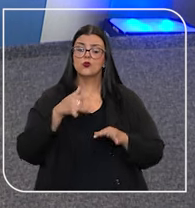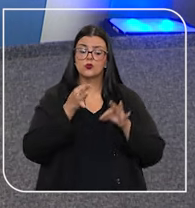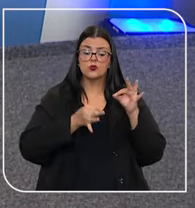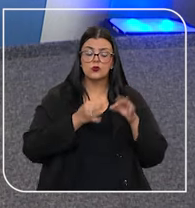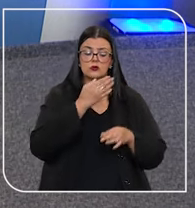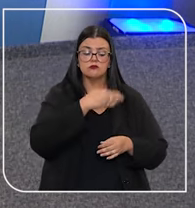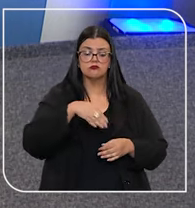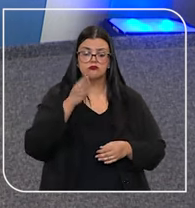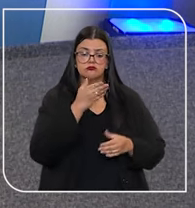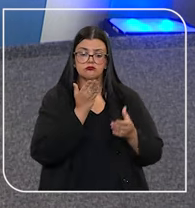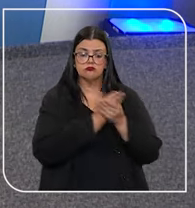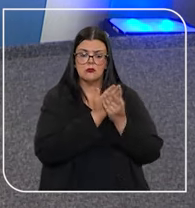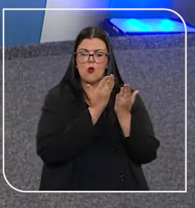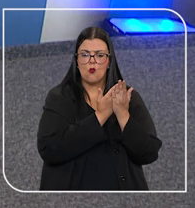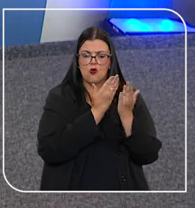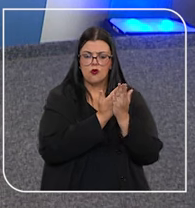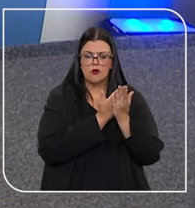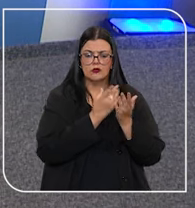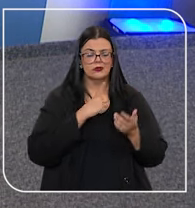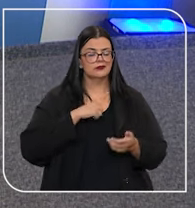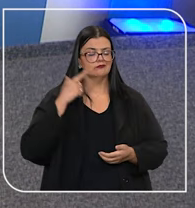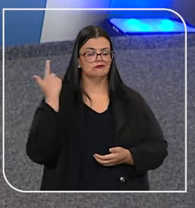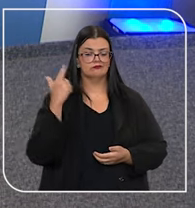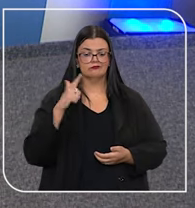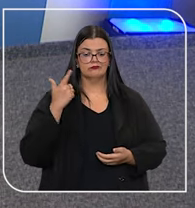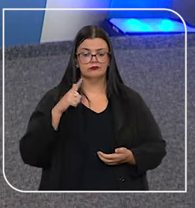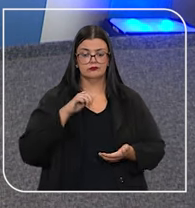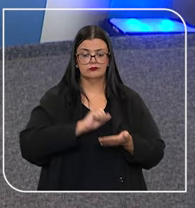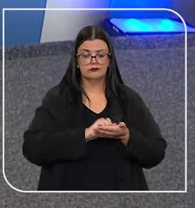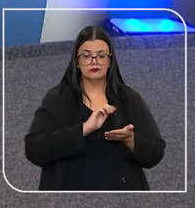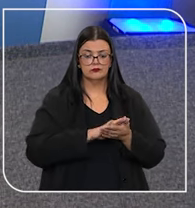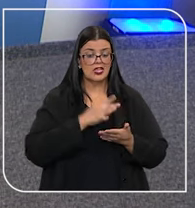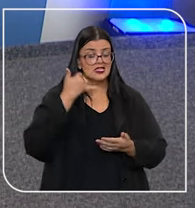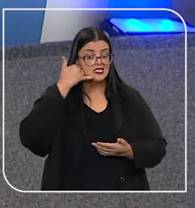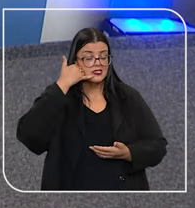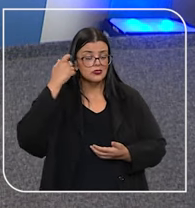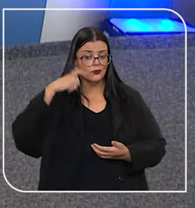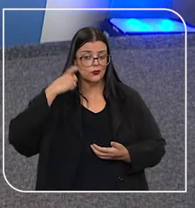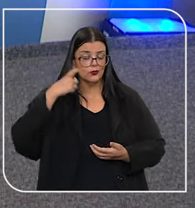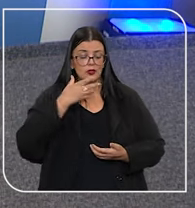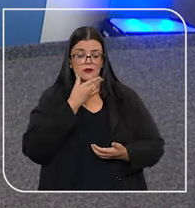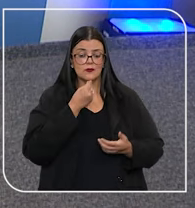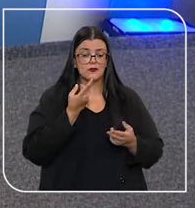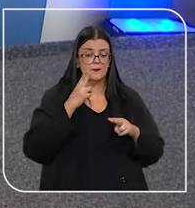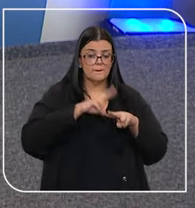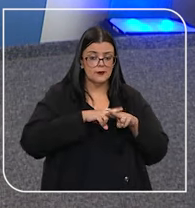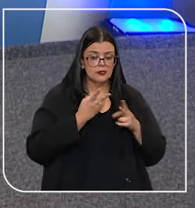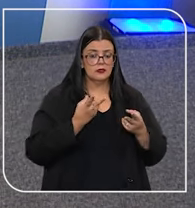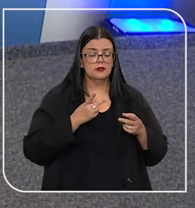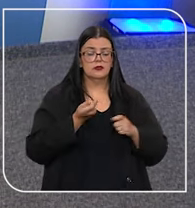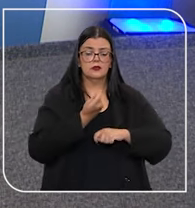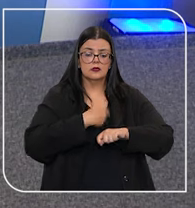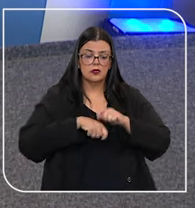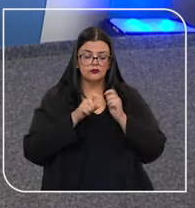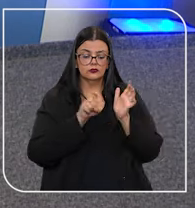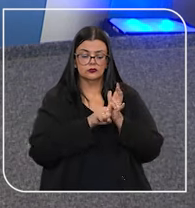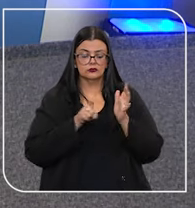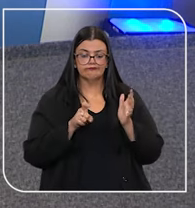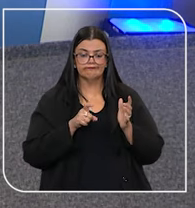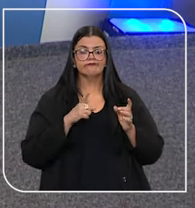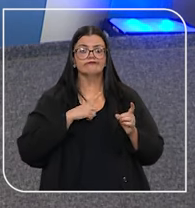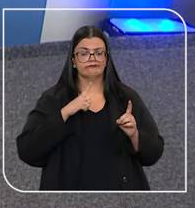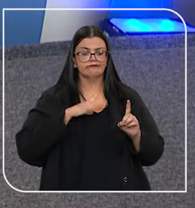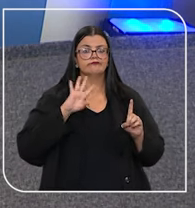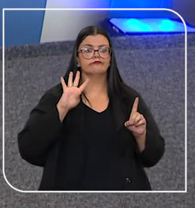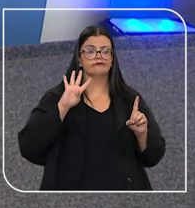julgamento foram anuladas as provas extraídas sem ordem judicial do celular de um preso por tráfico de drogas que acabou